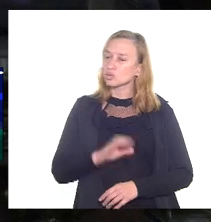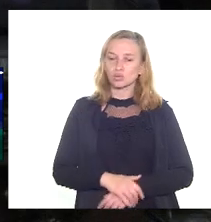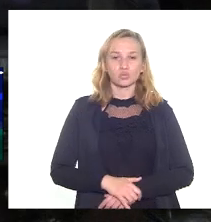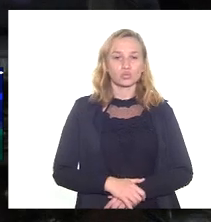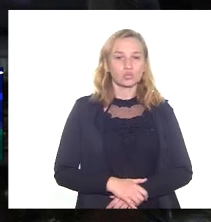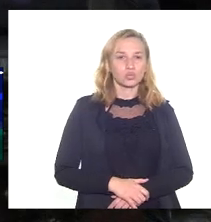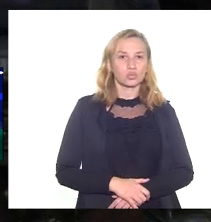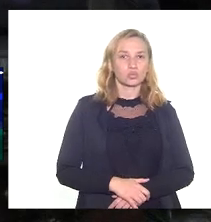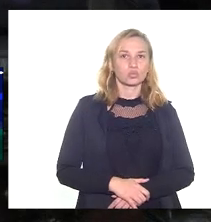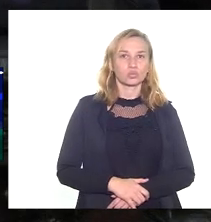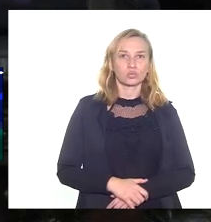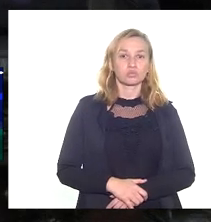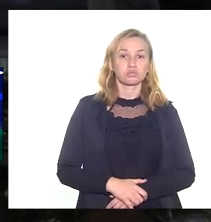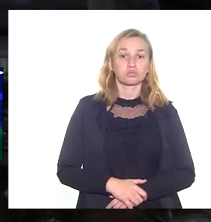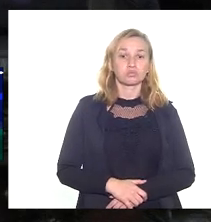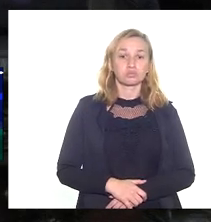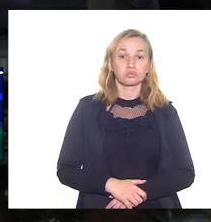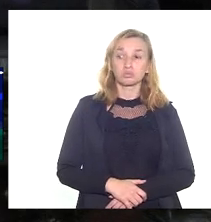Subtenente Bernardo.